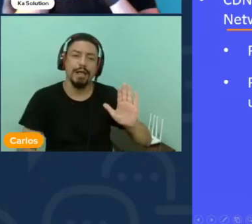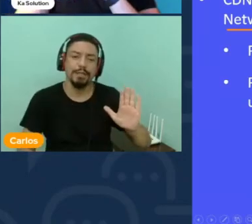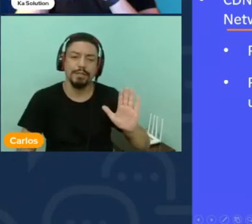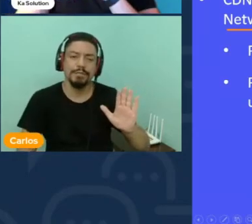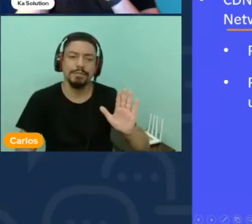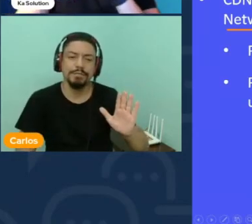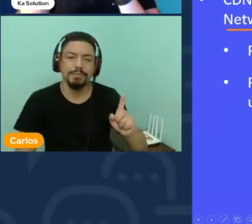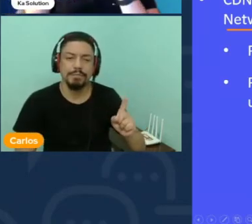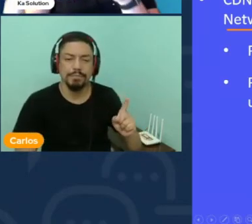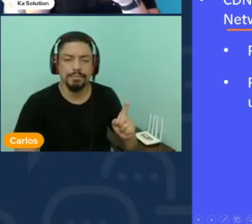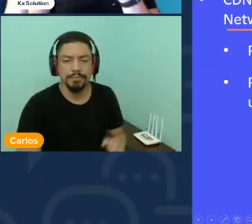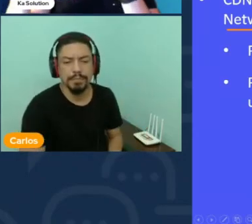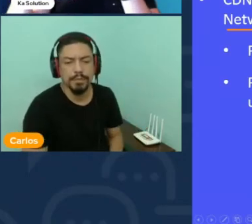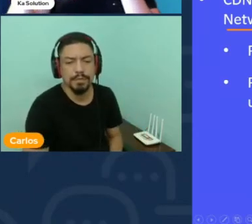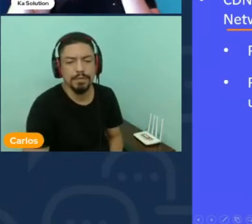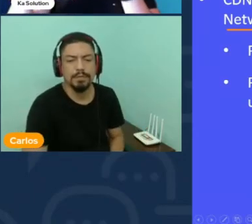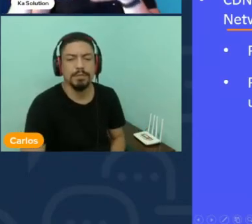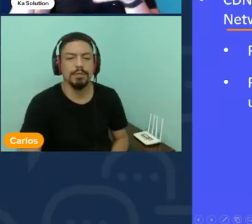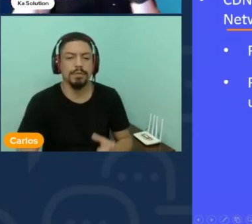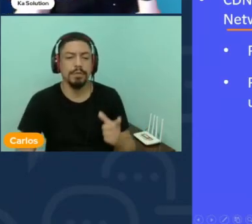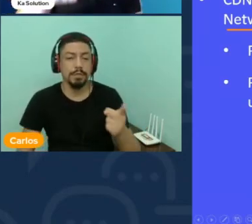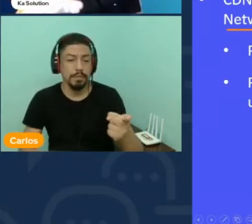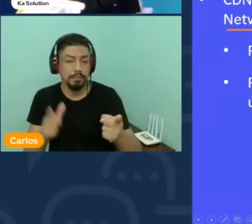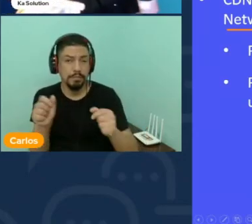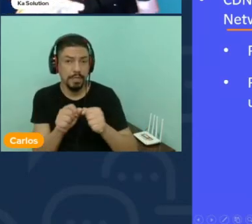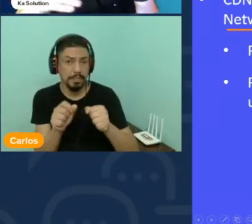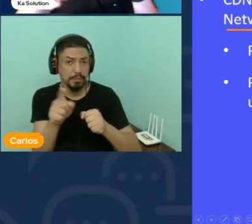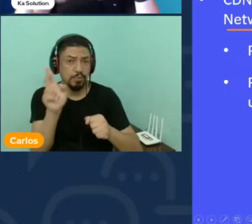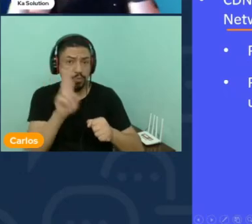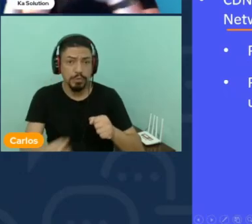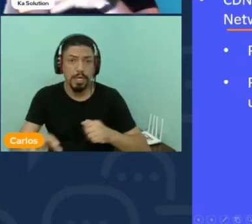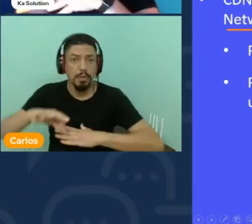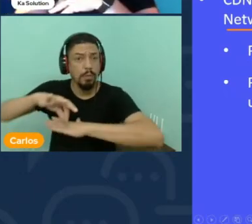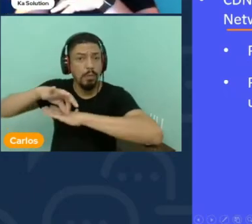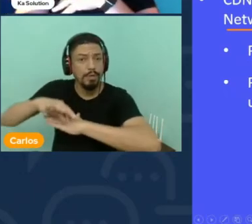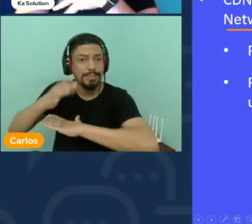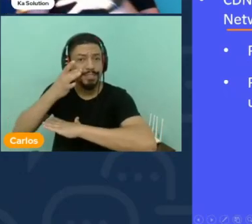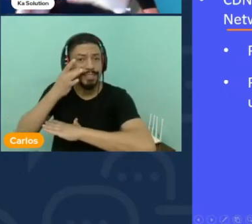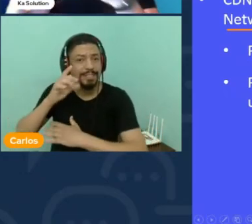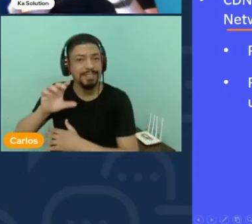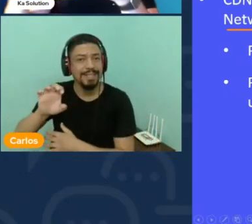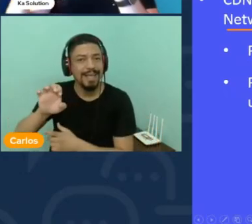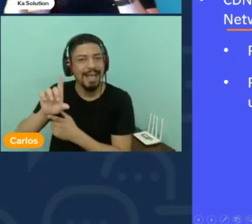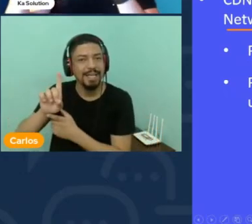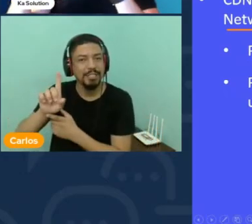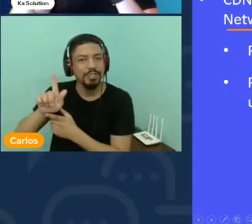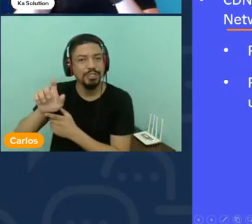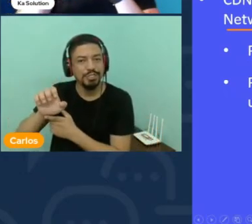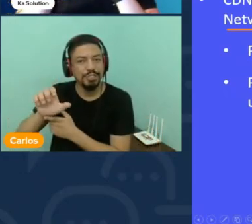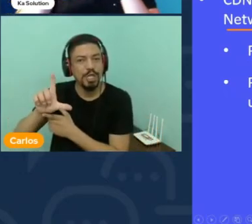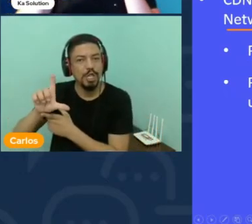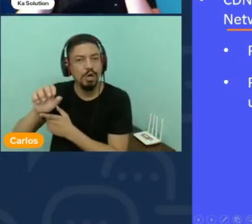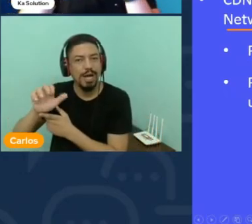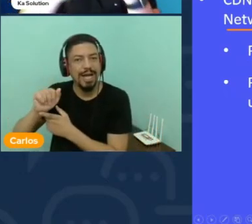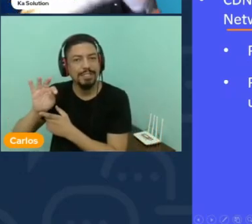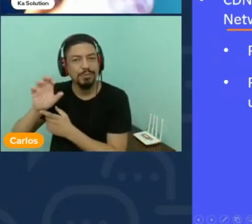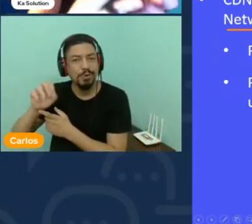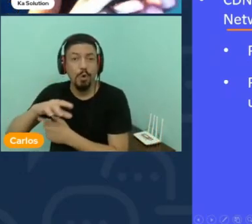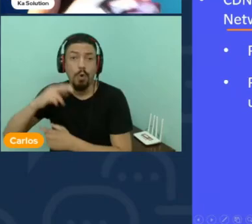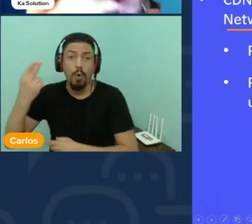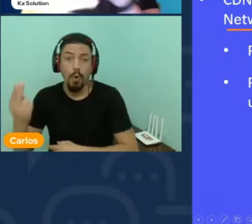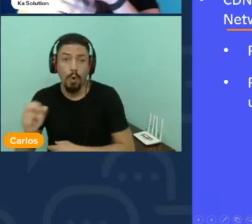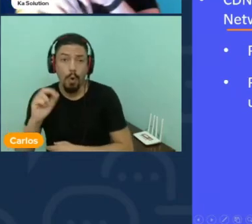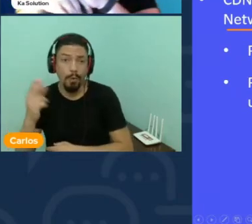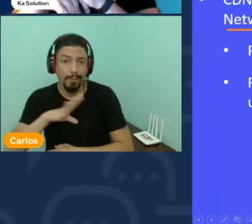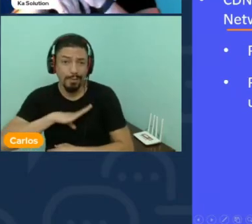ele faz isso com a ajuda dos pontos no canal de também, presença. Vai ter muito conteúdo. É a mesma coisa. Parecido com esse.